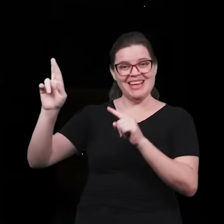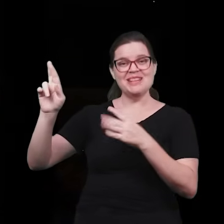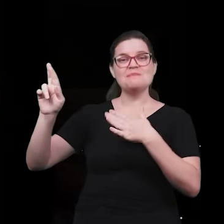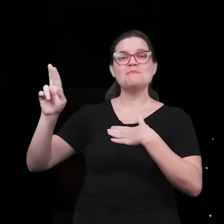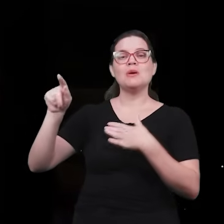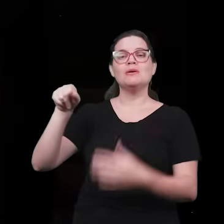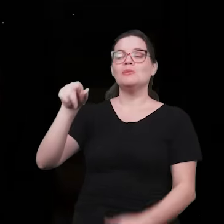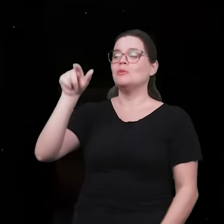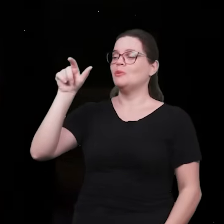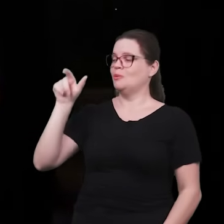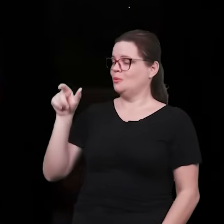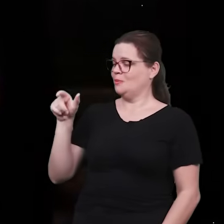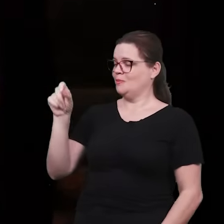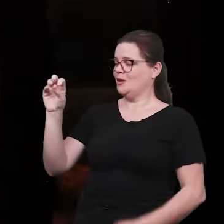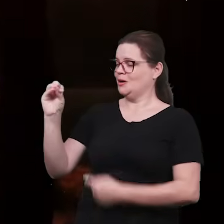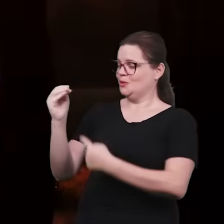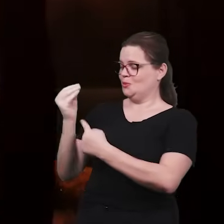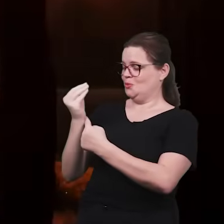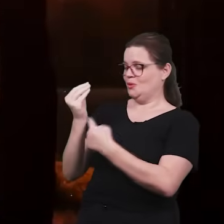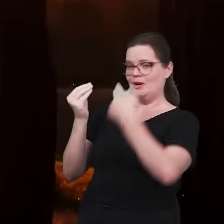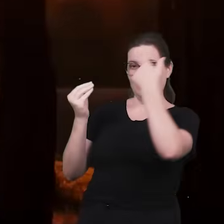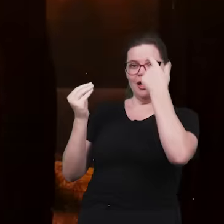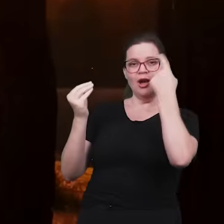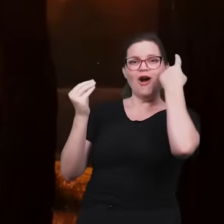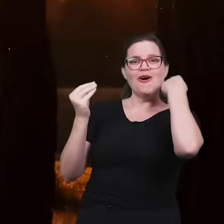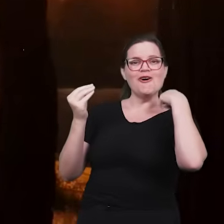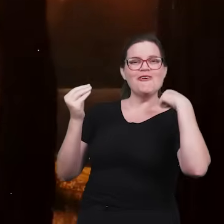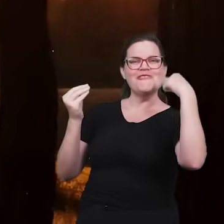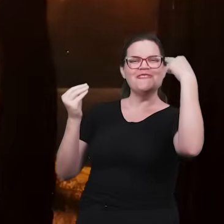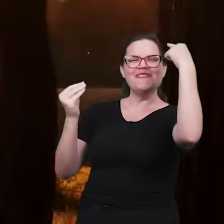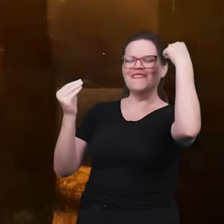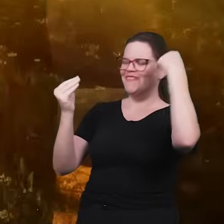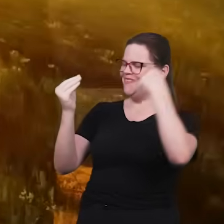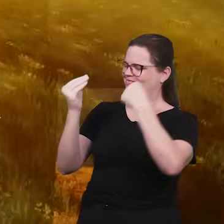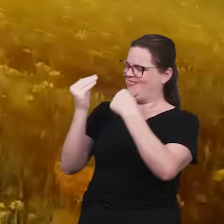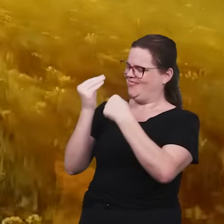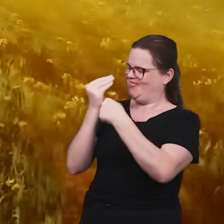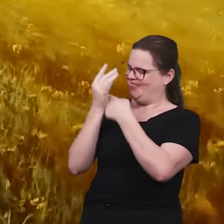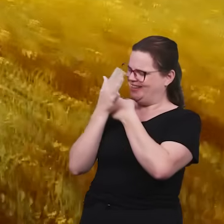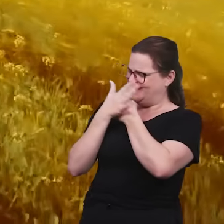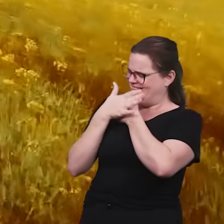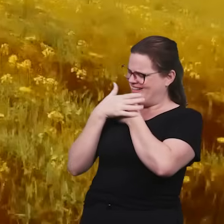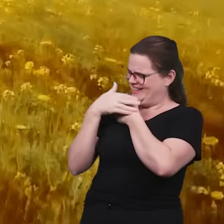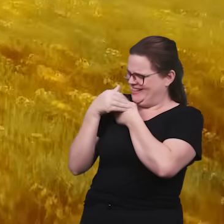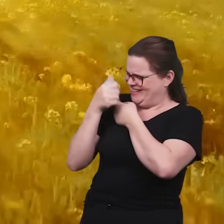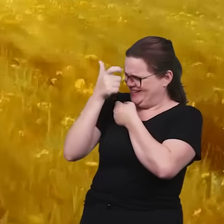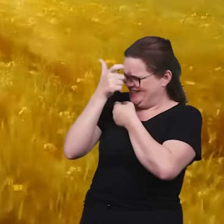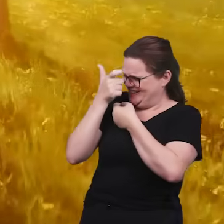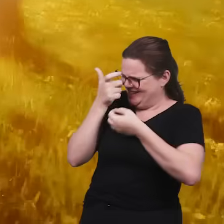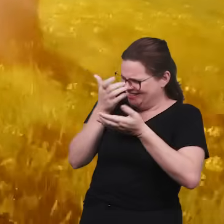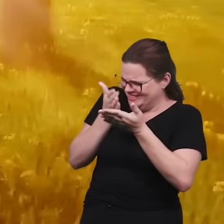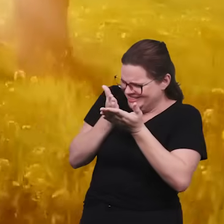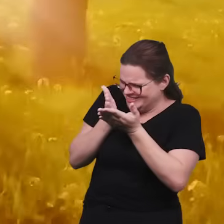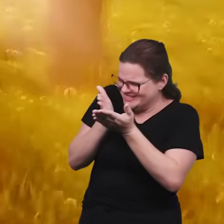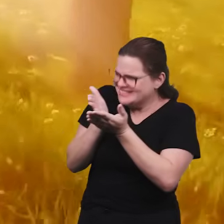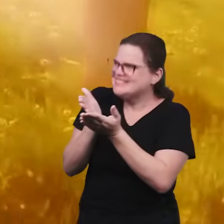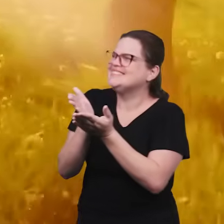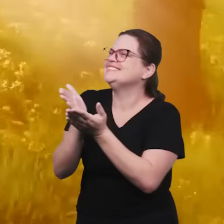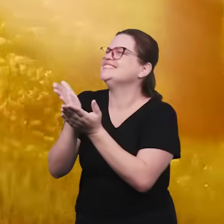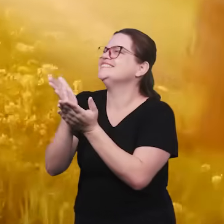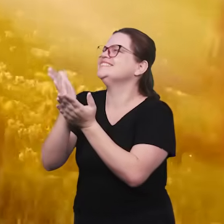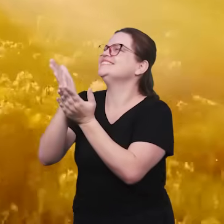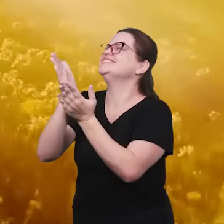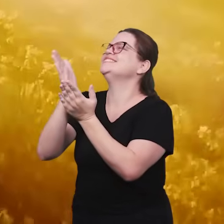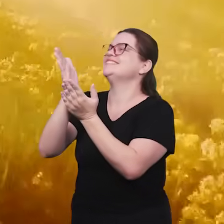da morte, e os meus pés caminham na